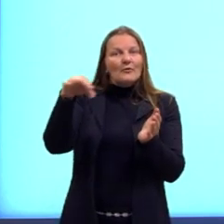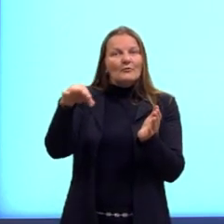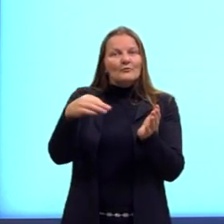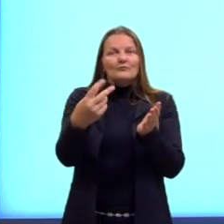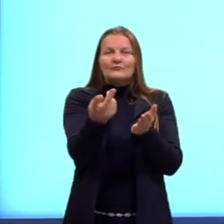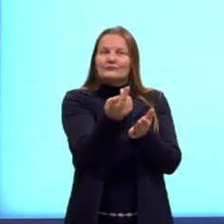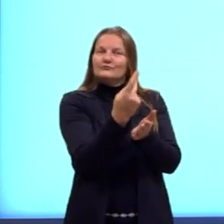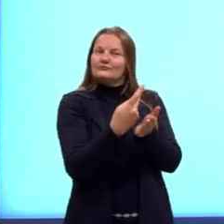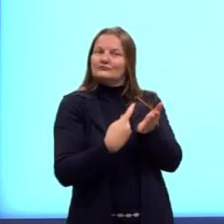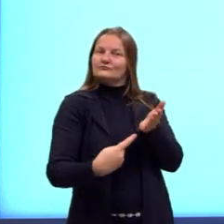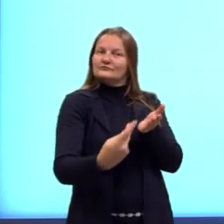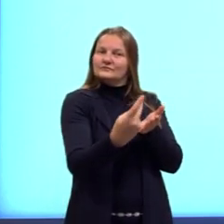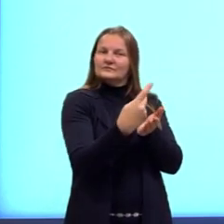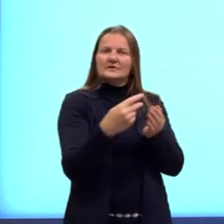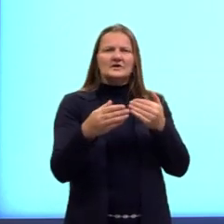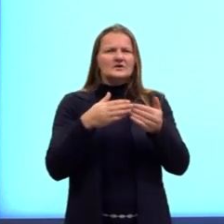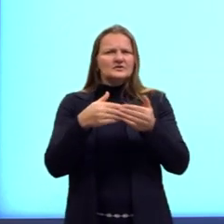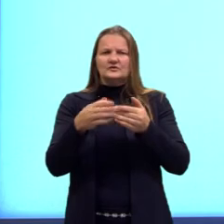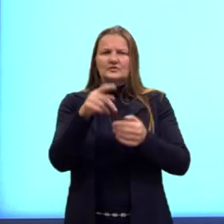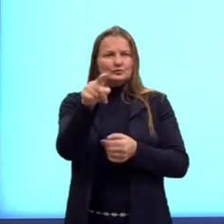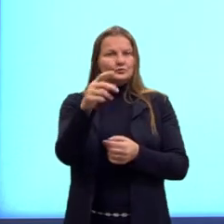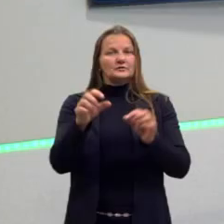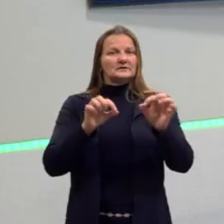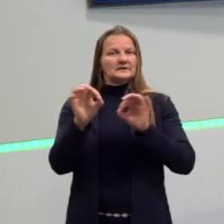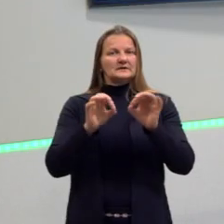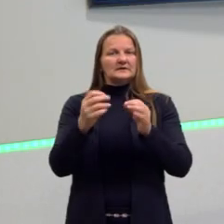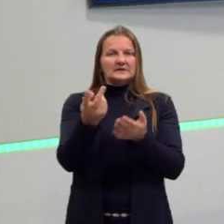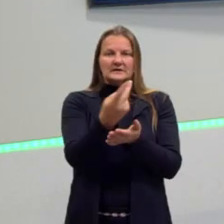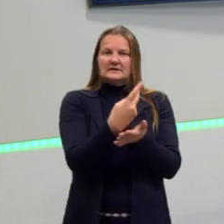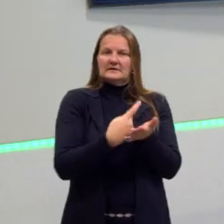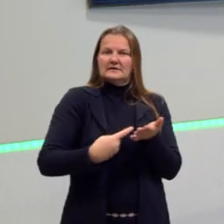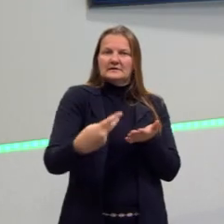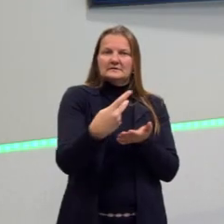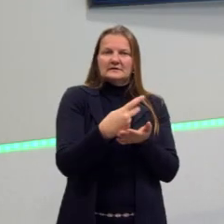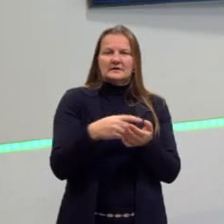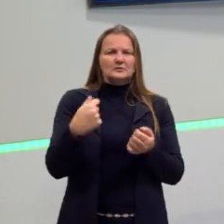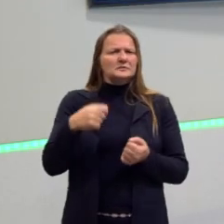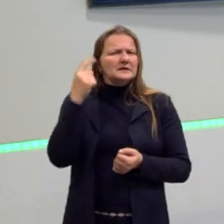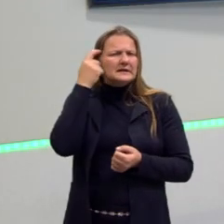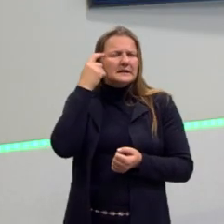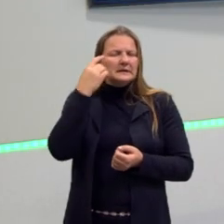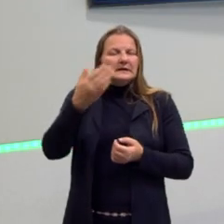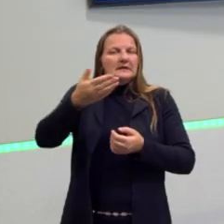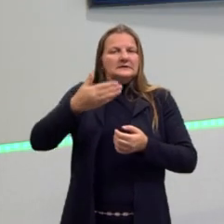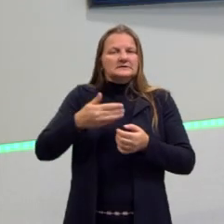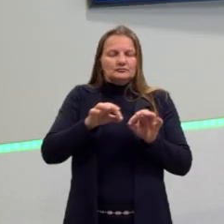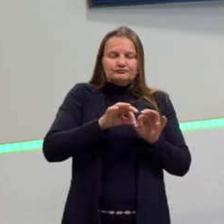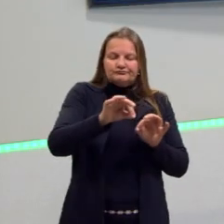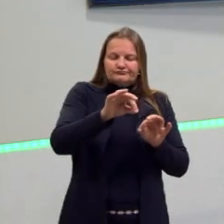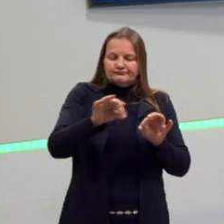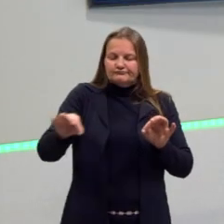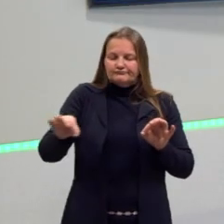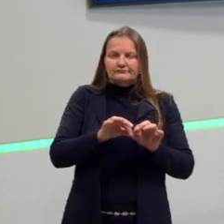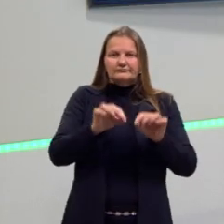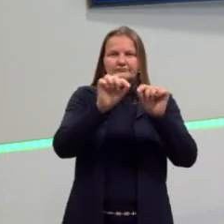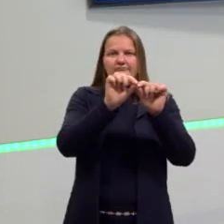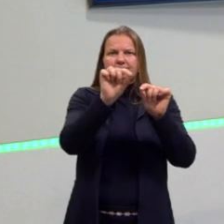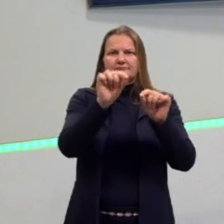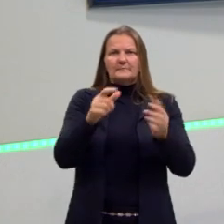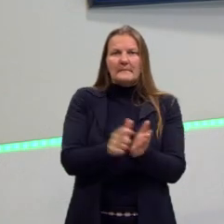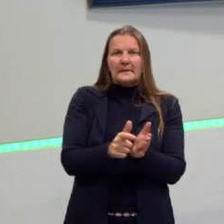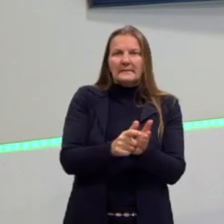construir um triângulo qualquer não precisa medir ele os lados os ângulos pode construir um triângulo